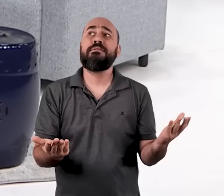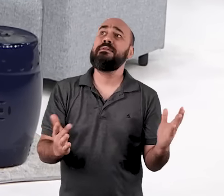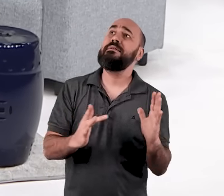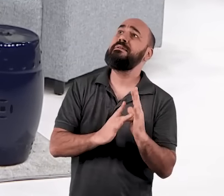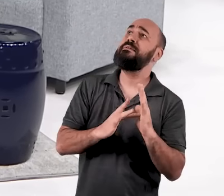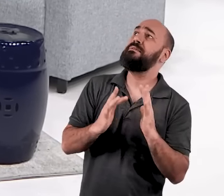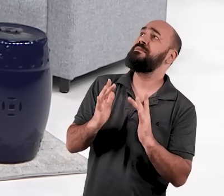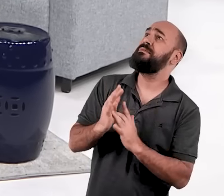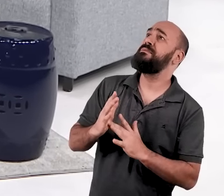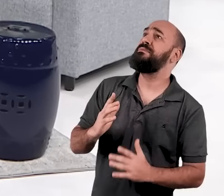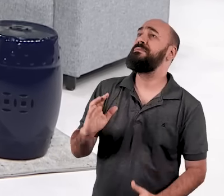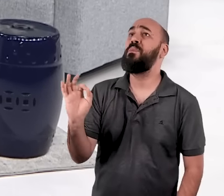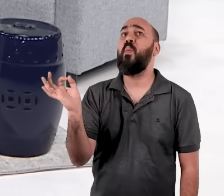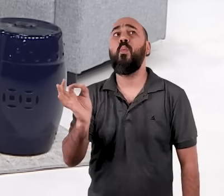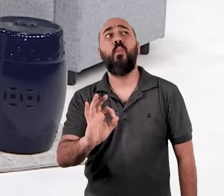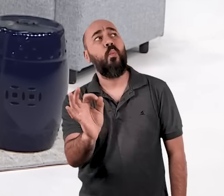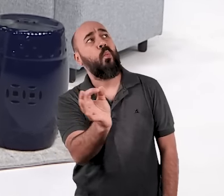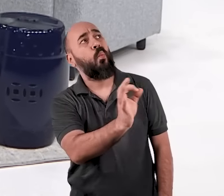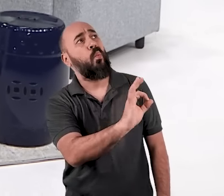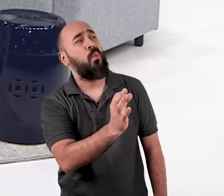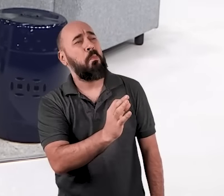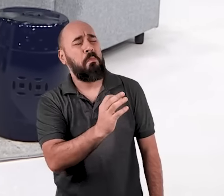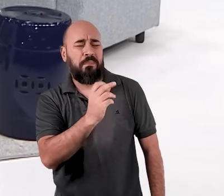aparece. Temos